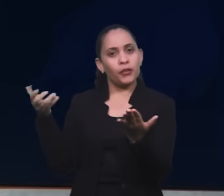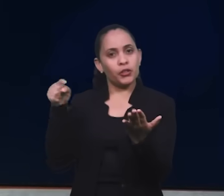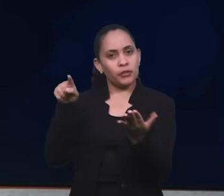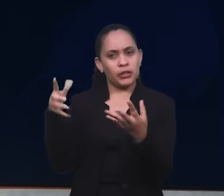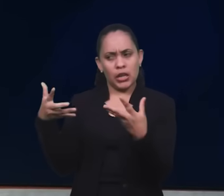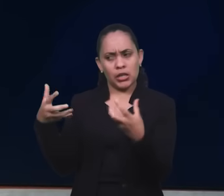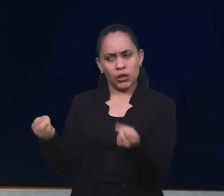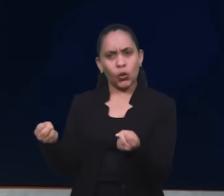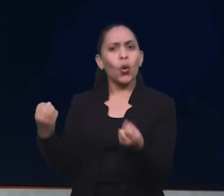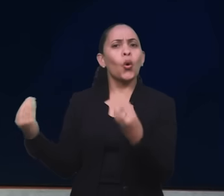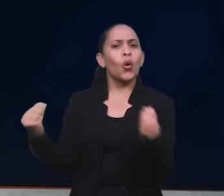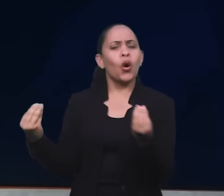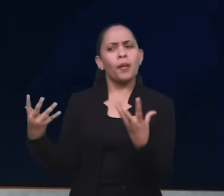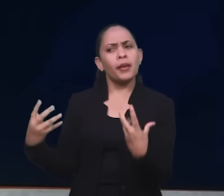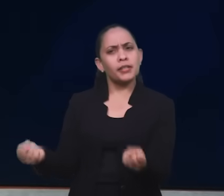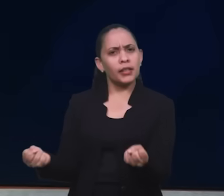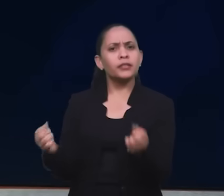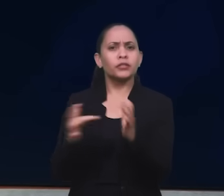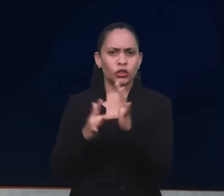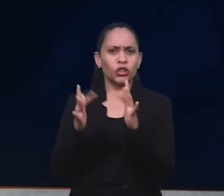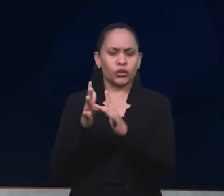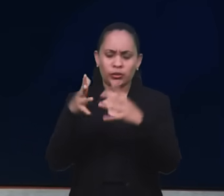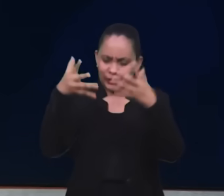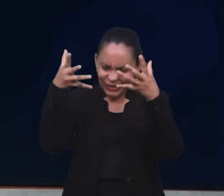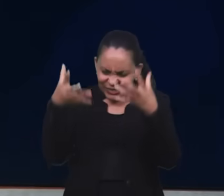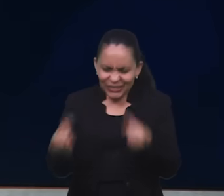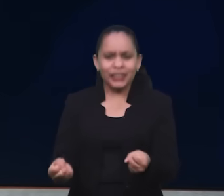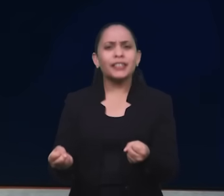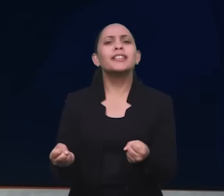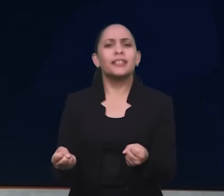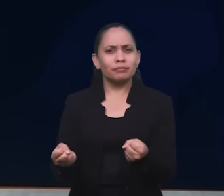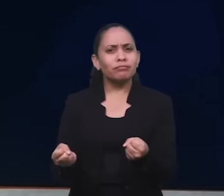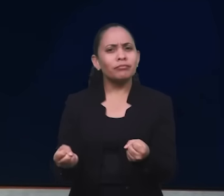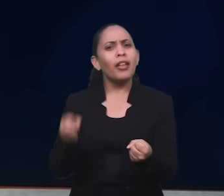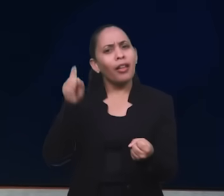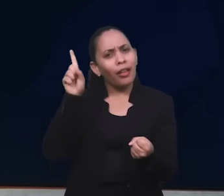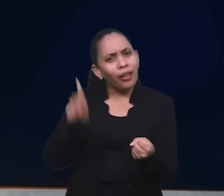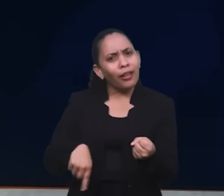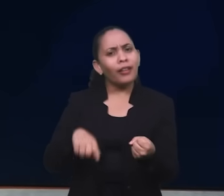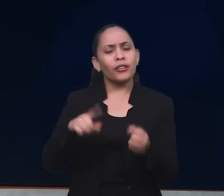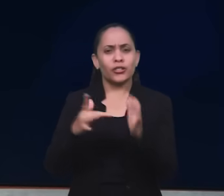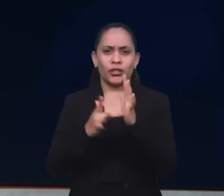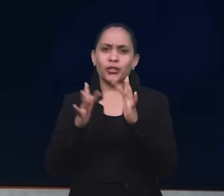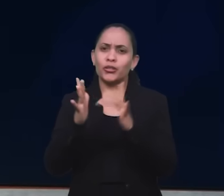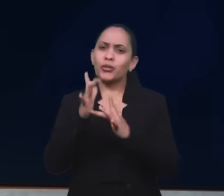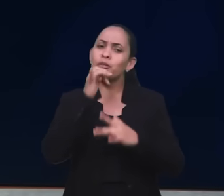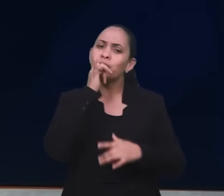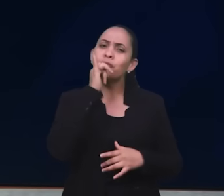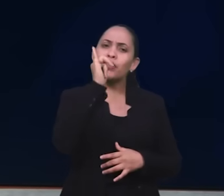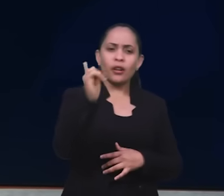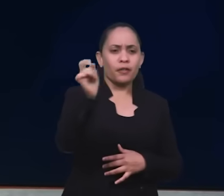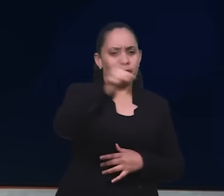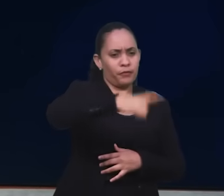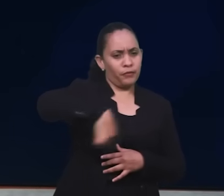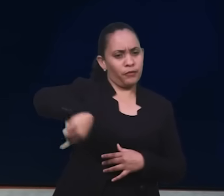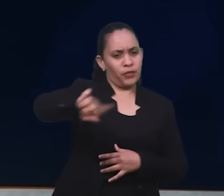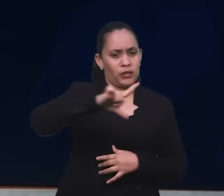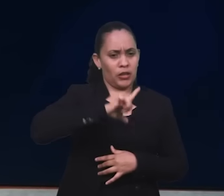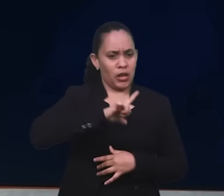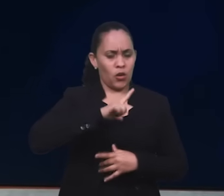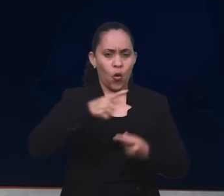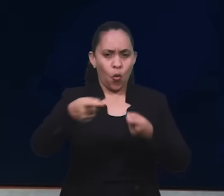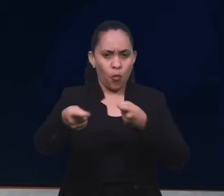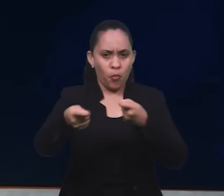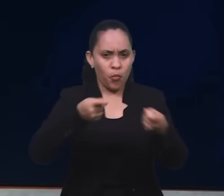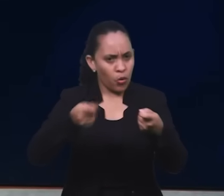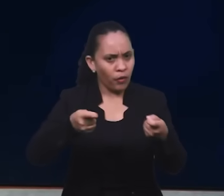você aceita o convite? Aceitando Jesus como seu Salvador. É o próprio Senhor Jesus fala assim: tomai sobre vós